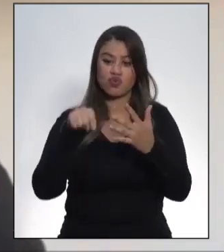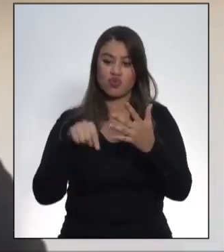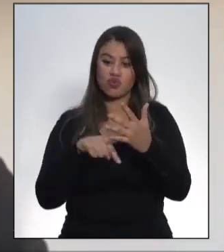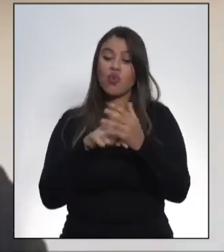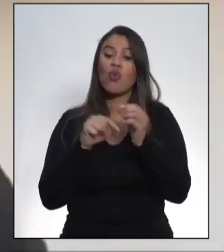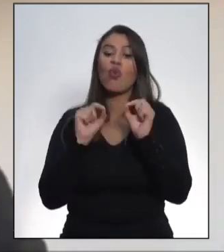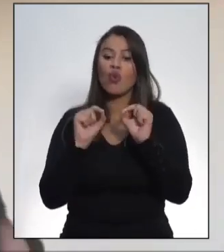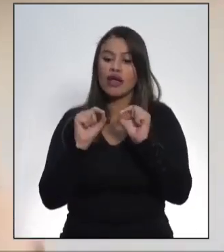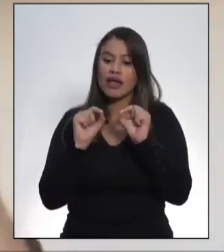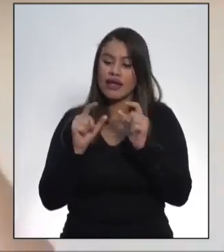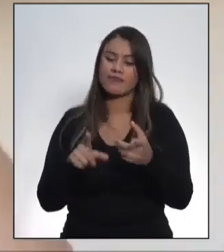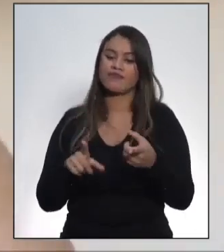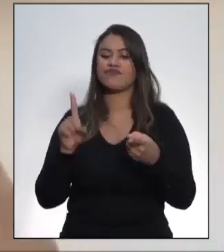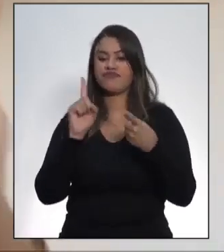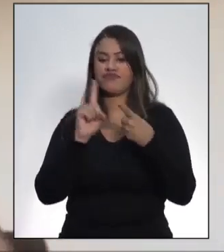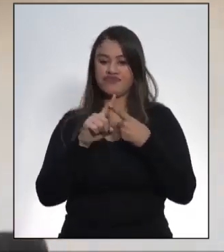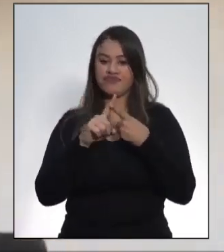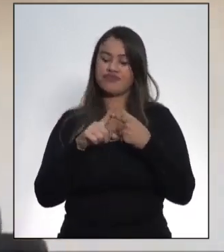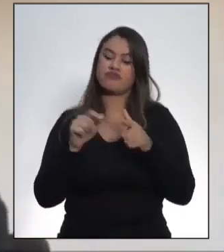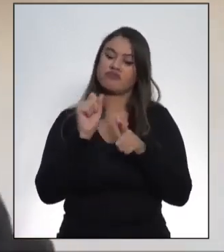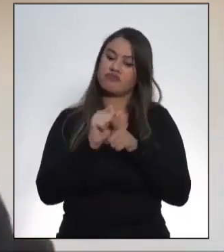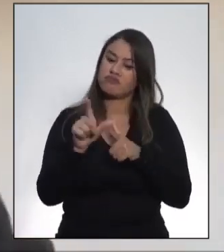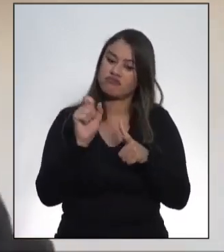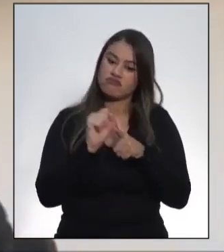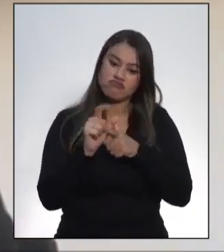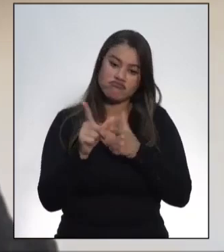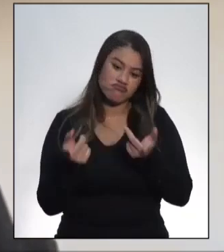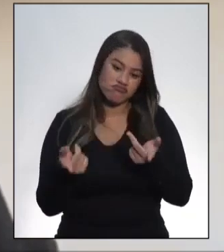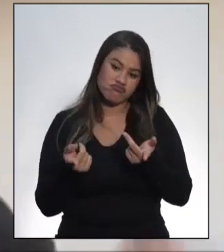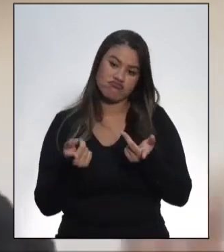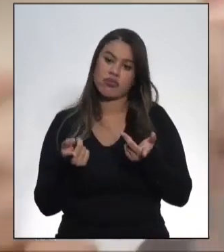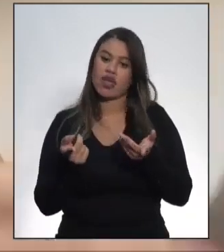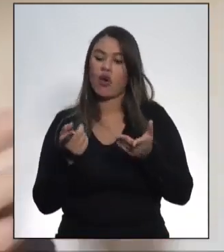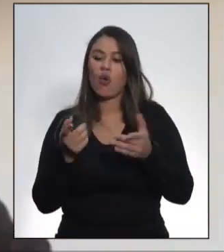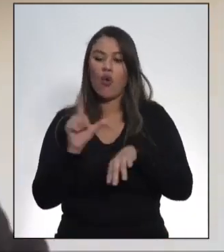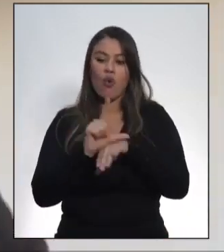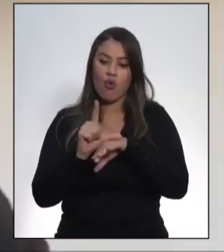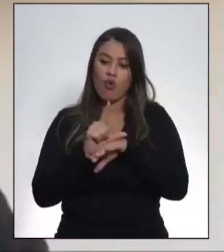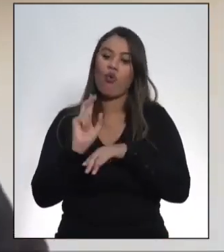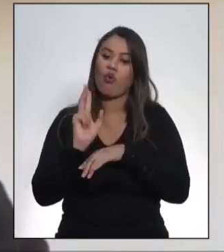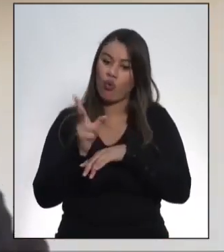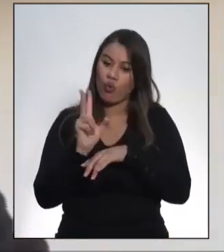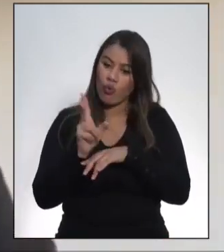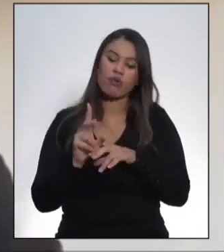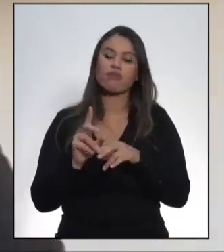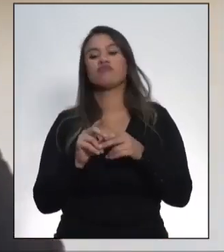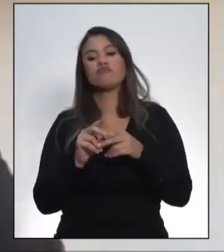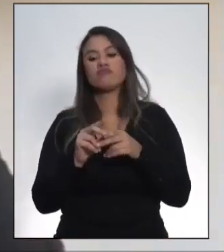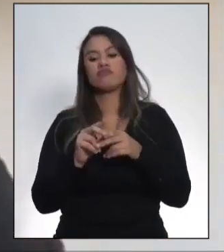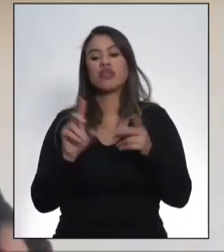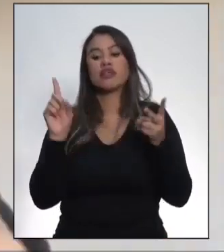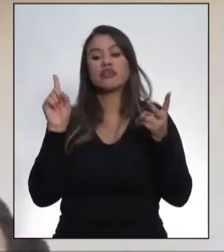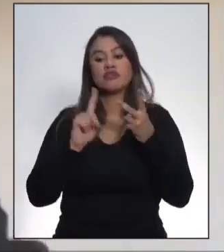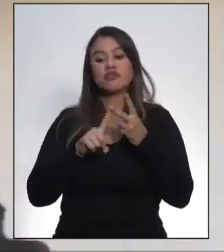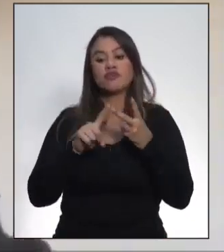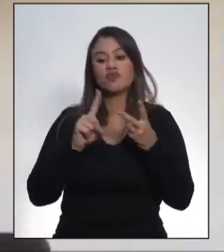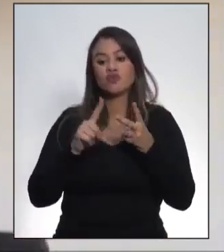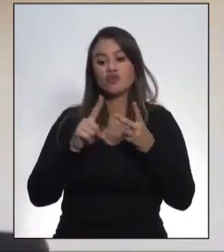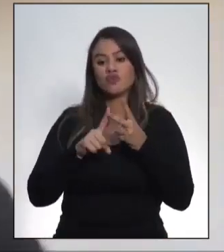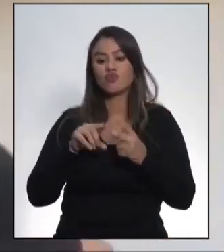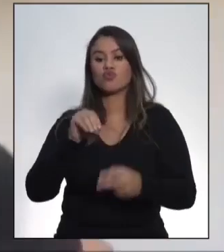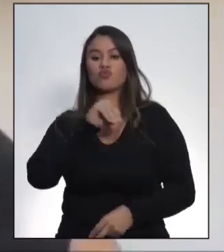estrutura geralmente contempla o aluguel que nós precisamos pagar para que aquela loja exista. Essa estrutura geralmente contempla